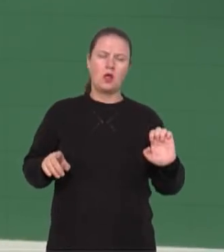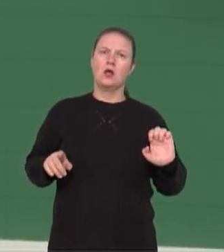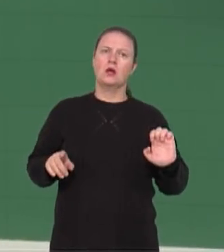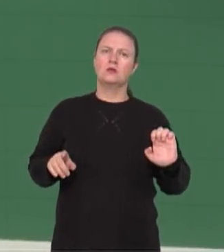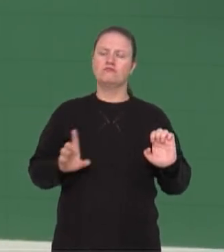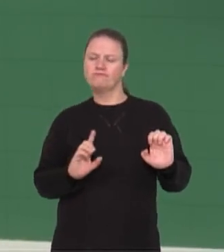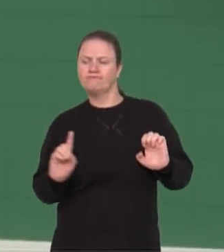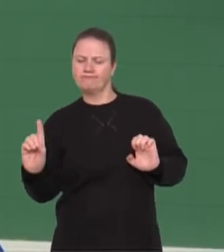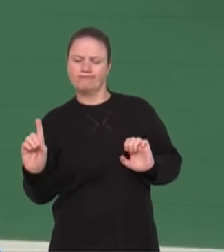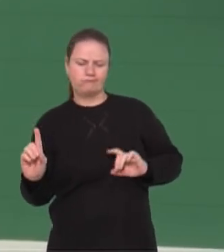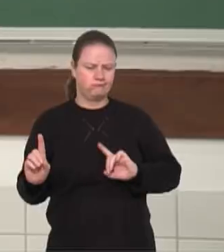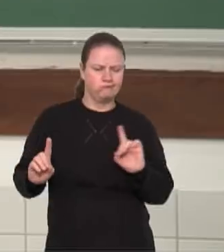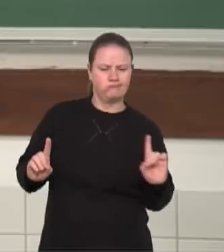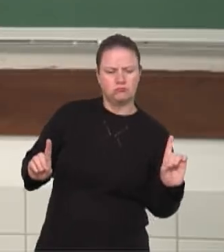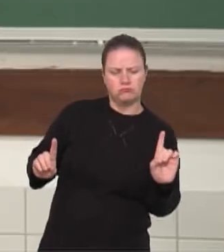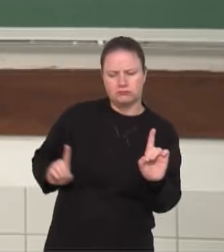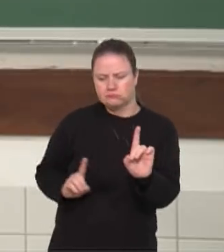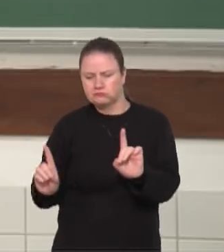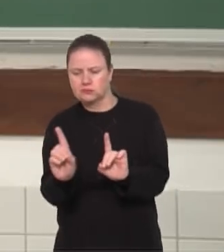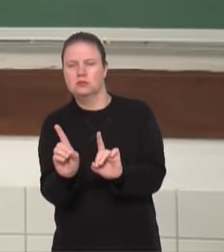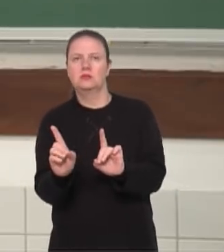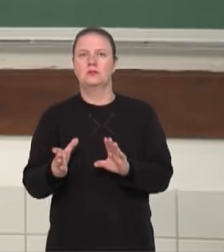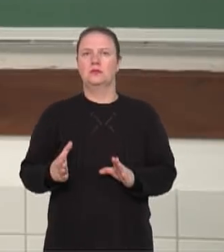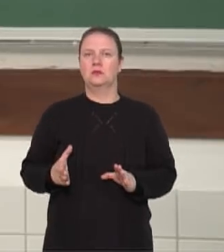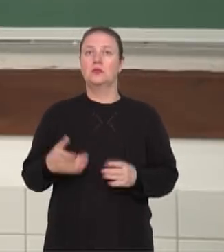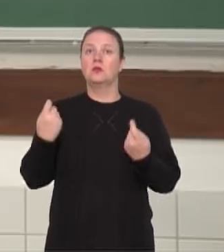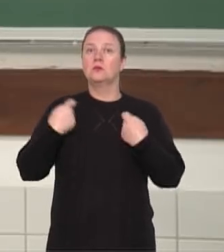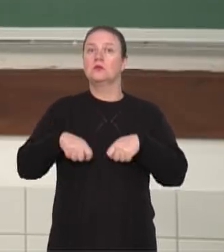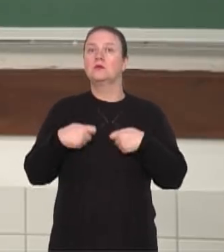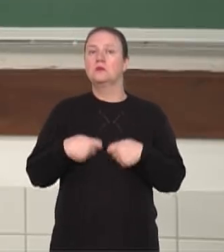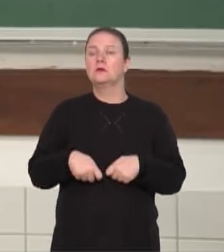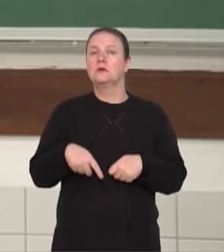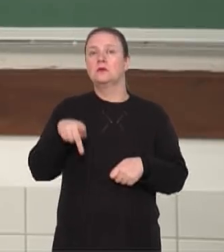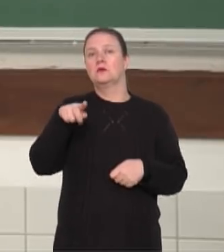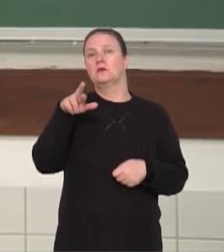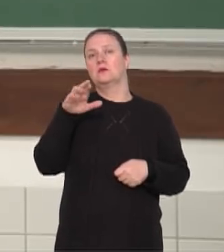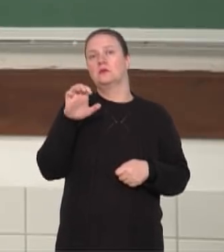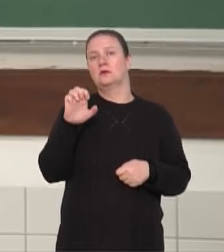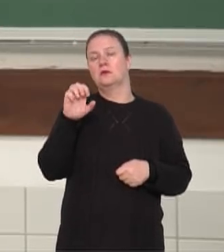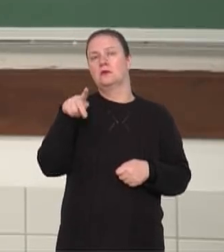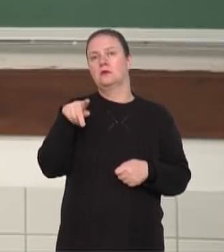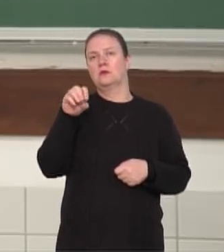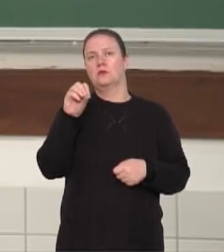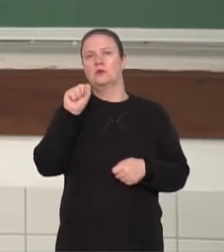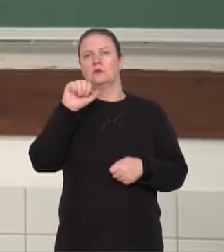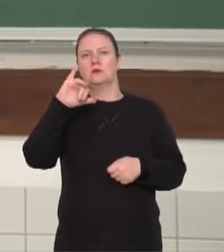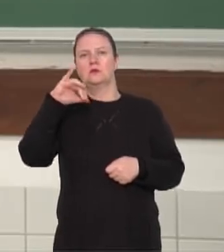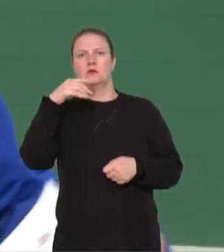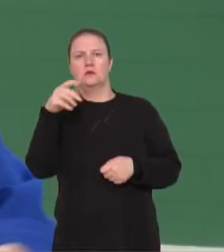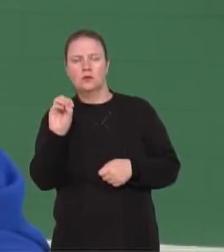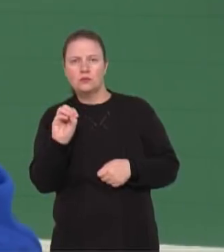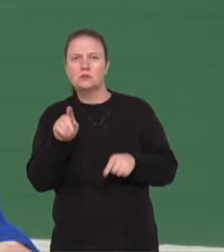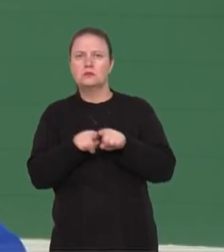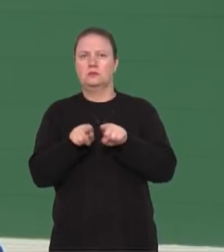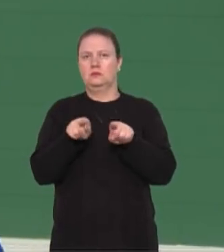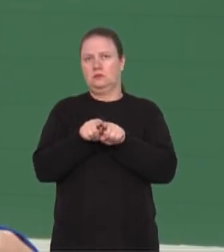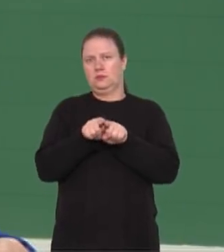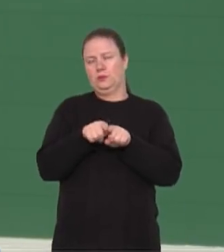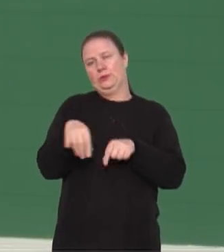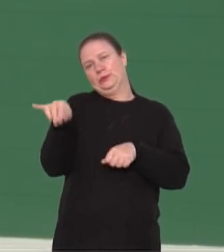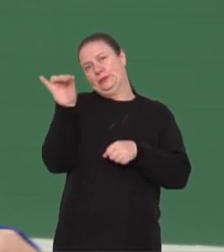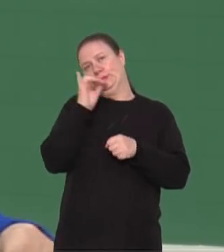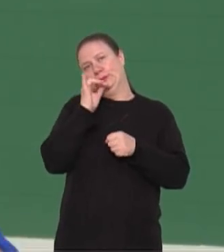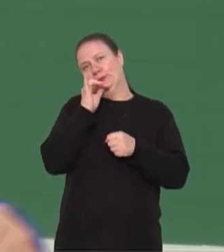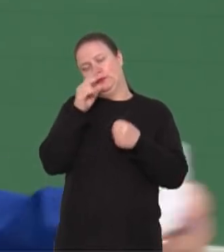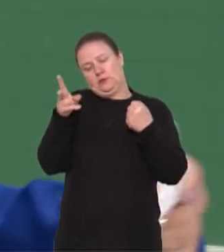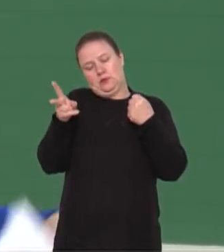eles necessitam de uma preposição, né? Se a gente fizer uma breve revisão aí, a gente lembrar, por exemplo, o verbo gostar. Se eu